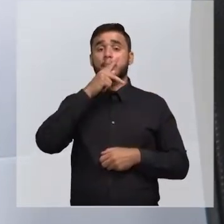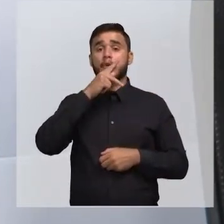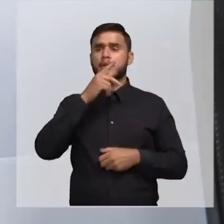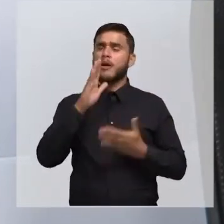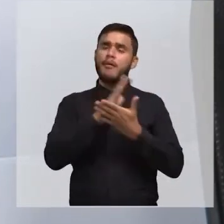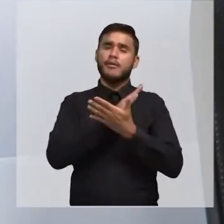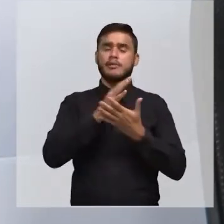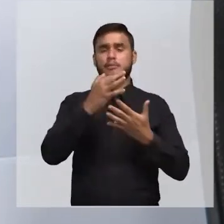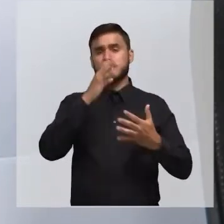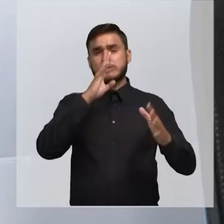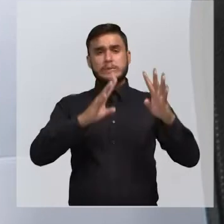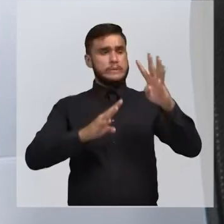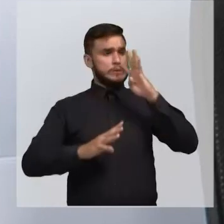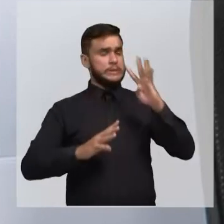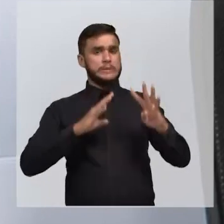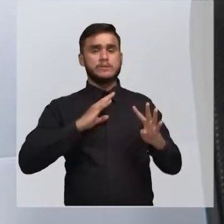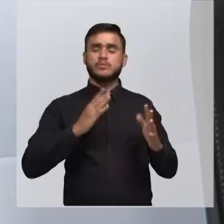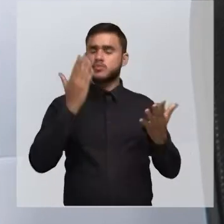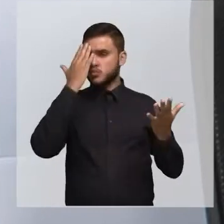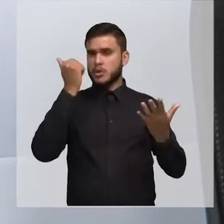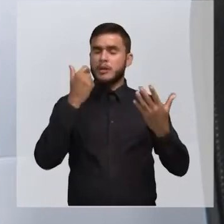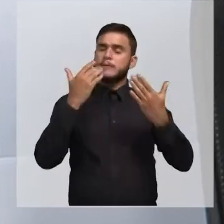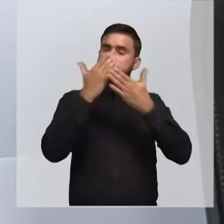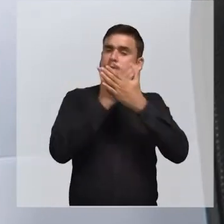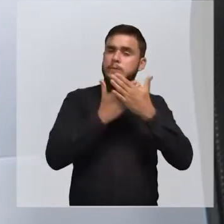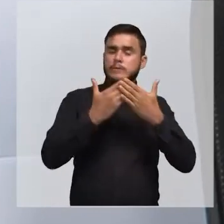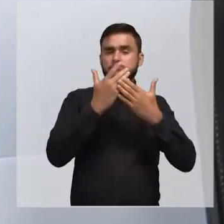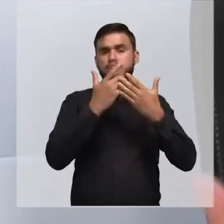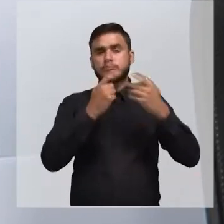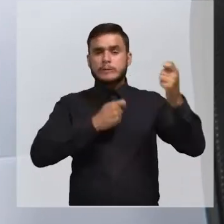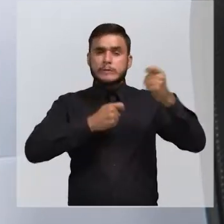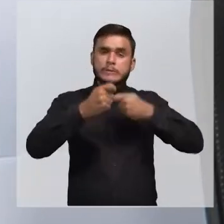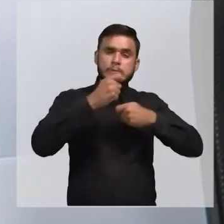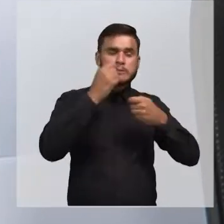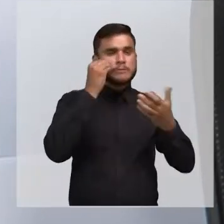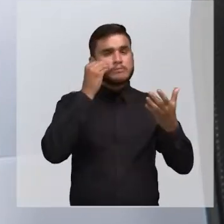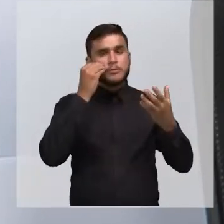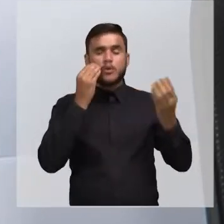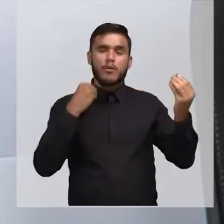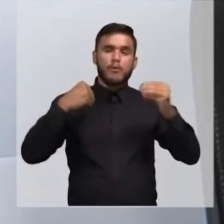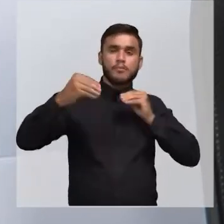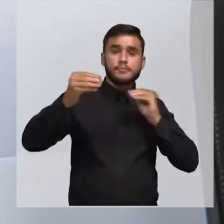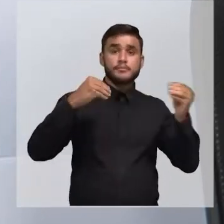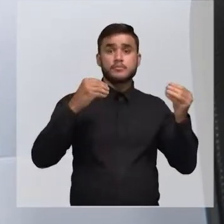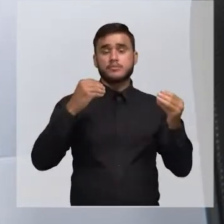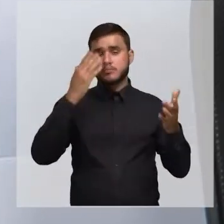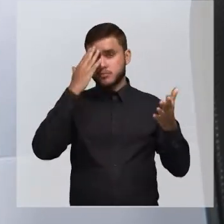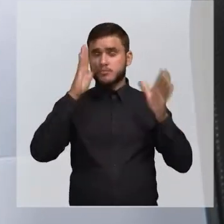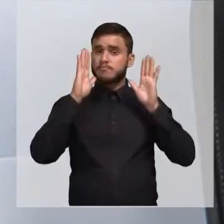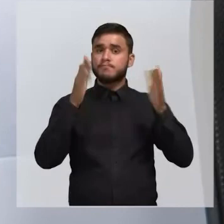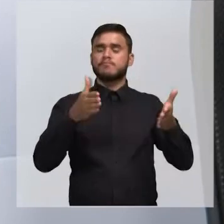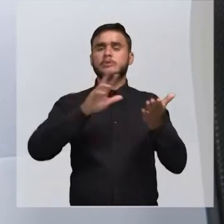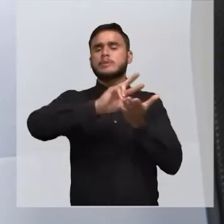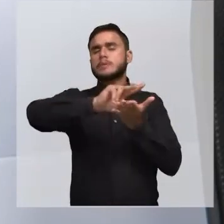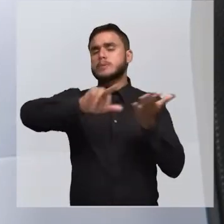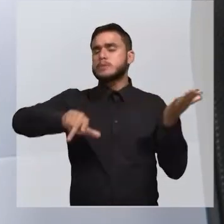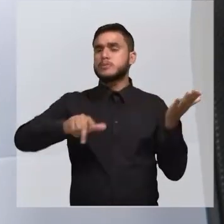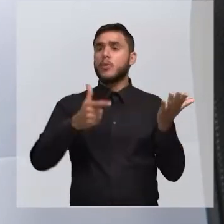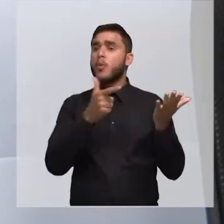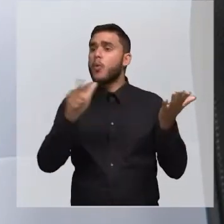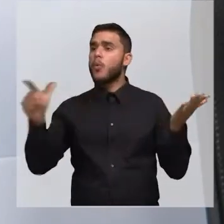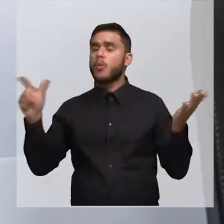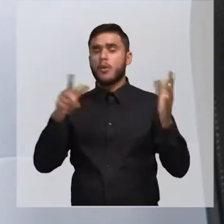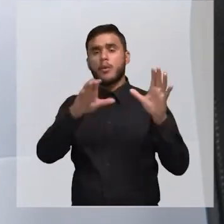dela, que não sabe negociar ou abrir espaço para um debate pluralista com